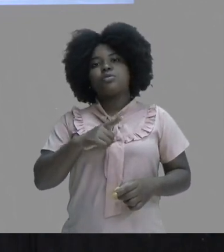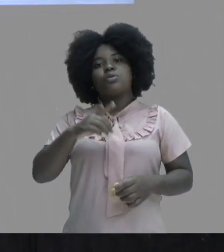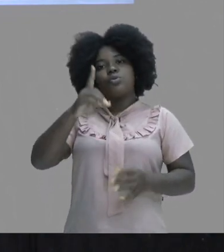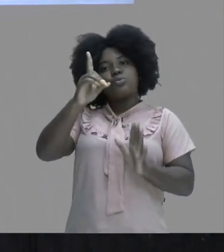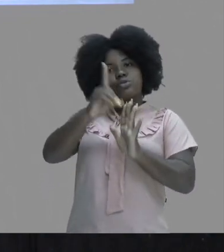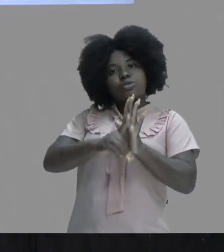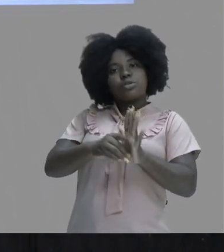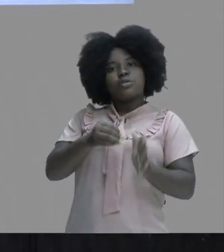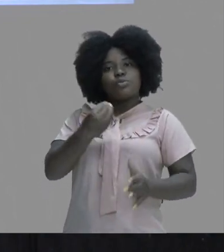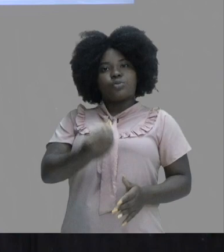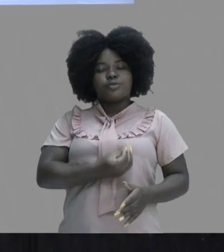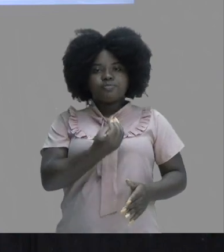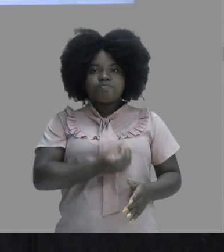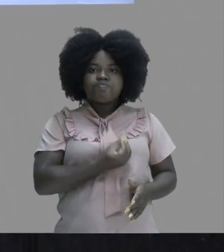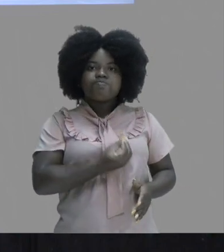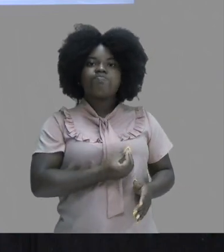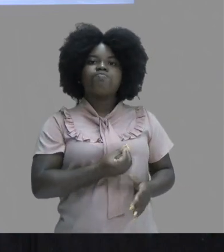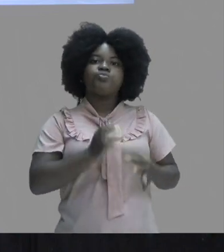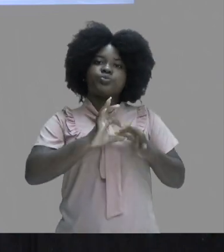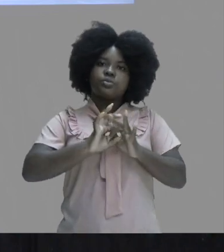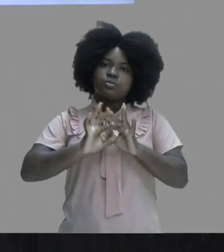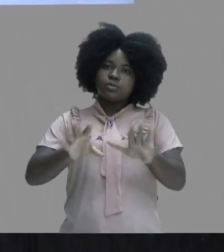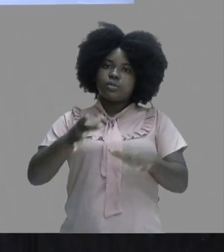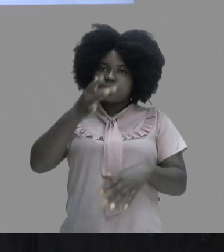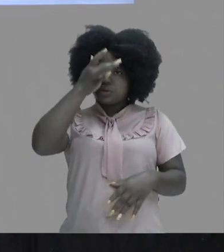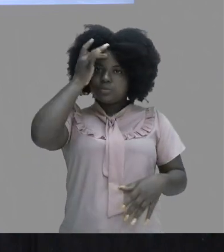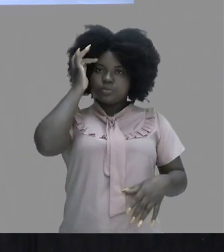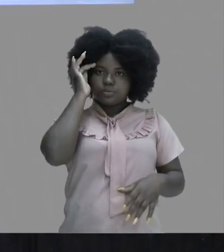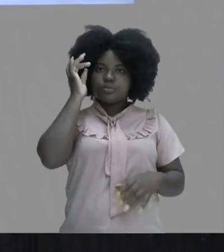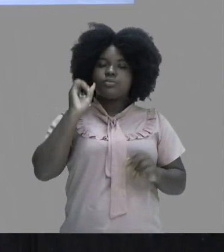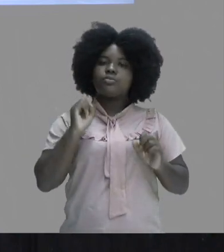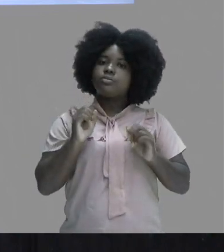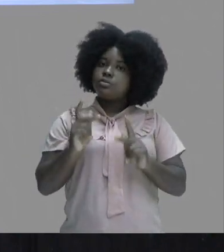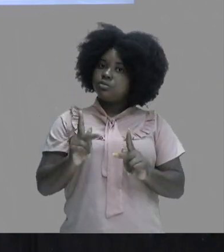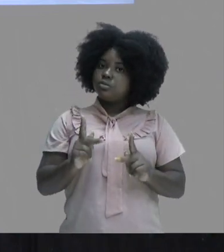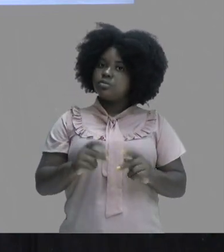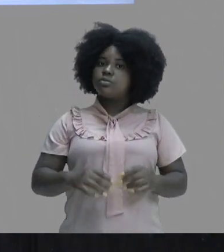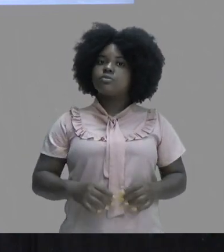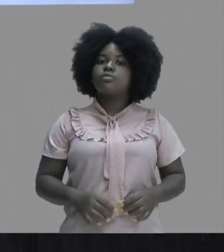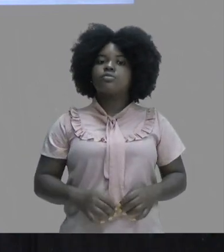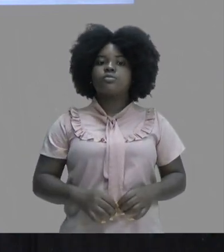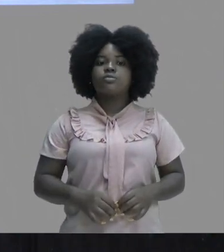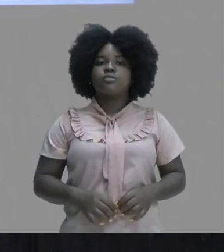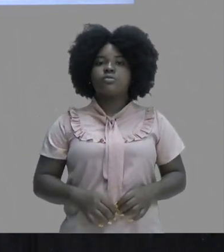o direito à dignidade, o direito à liberdade das pessoas. Certinho?